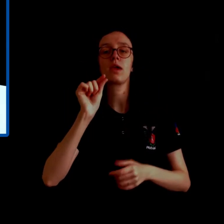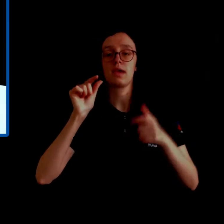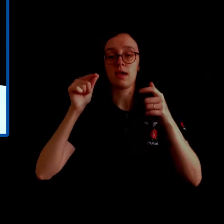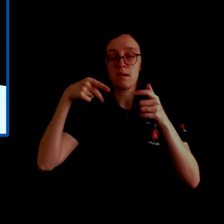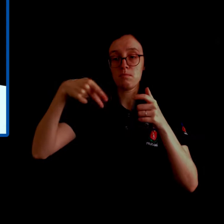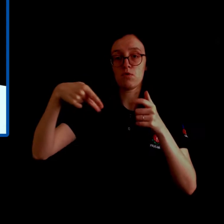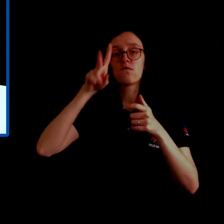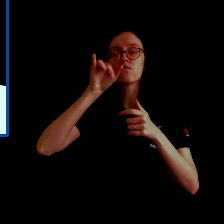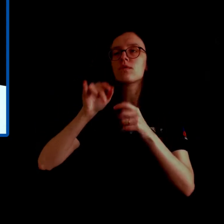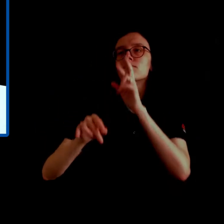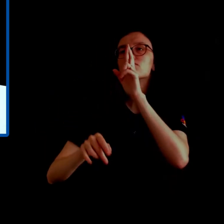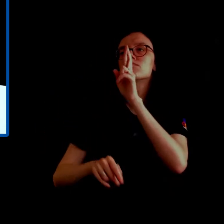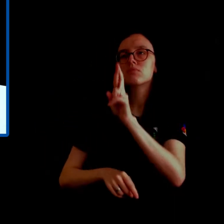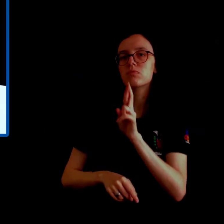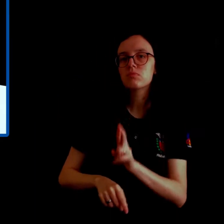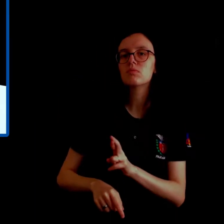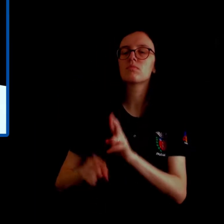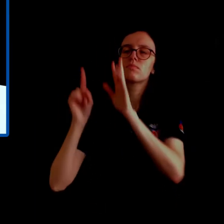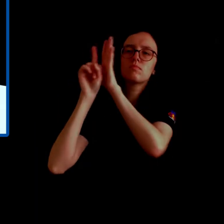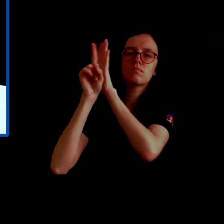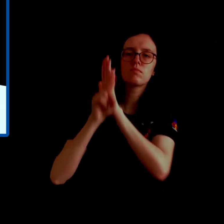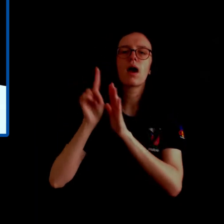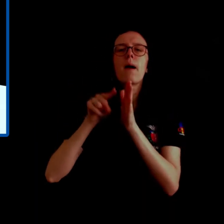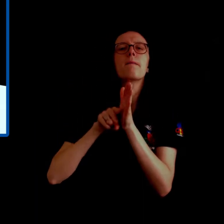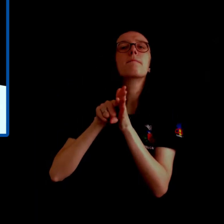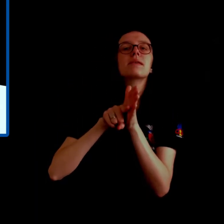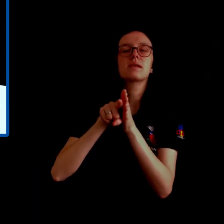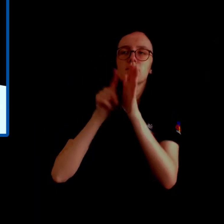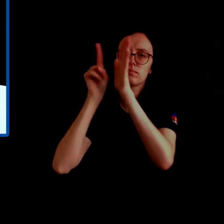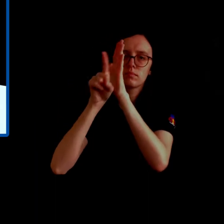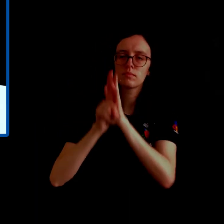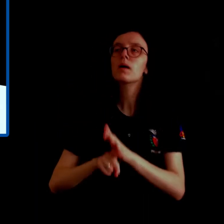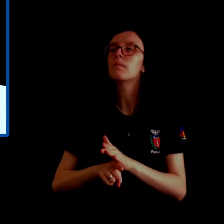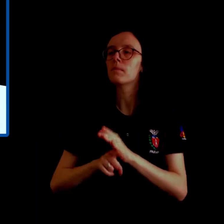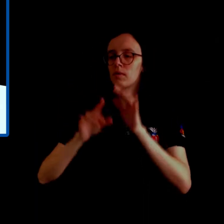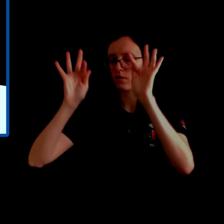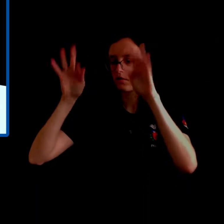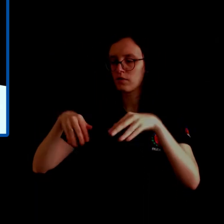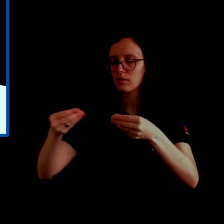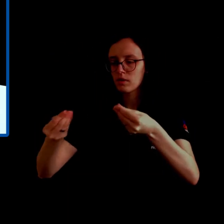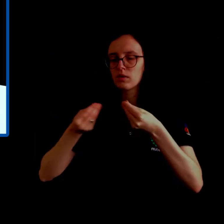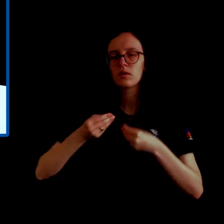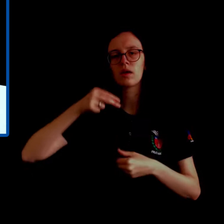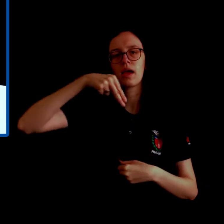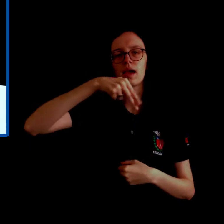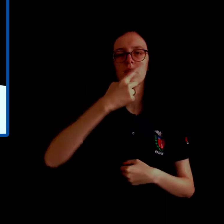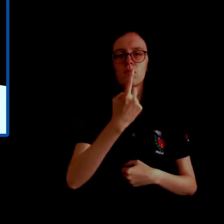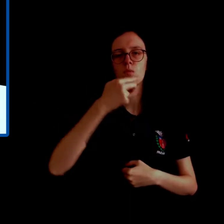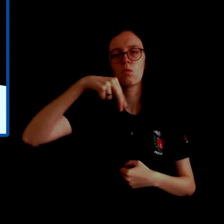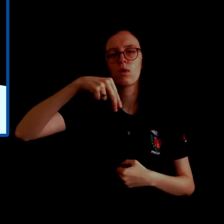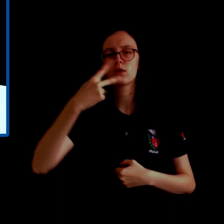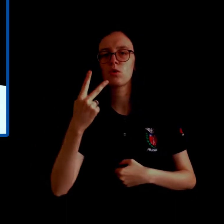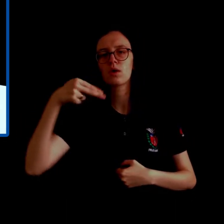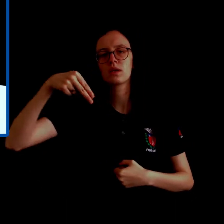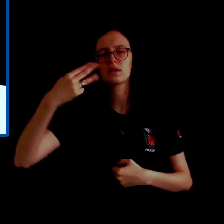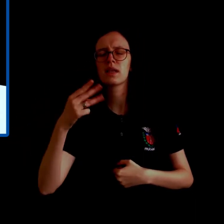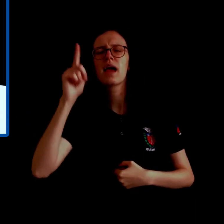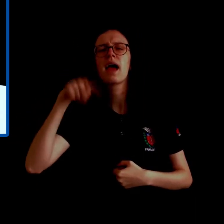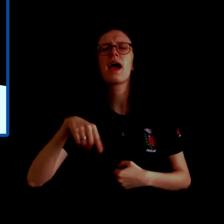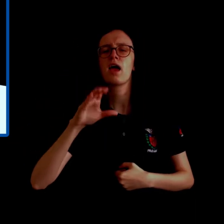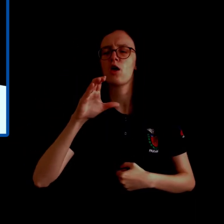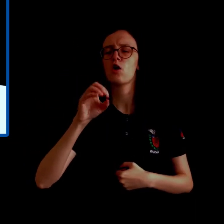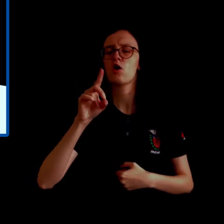eles vão respondendo e no final dessa pesquisa ela recebe um código, que é N1, N2 e N3. Então,